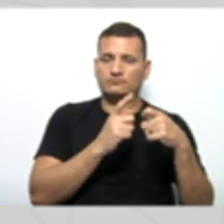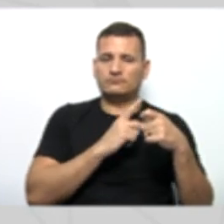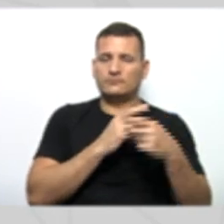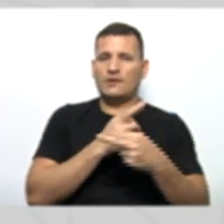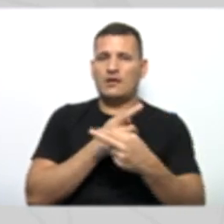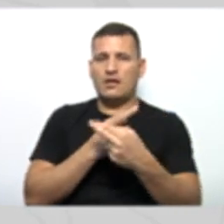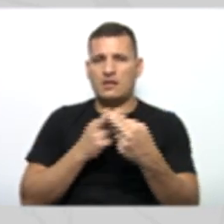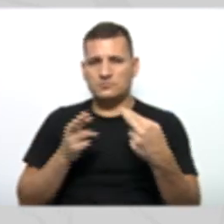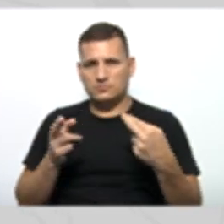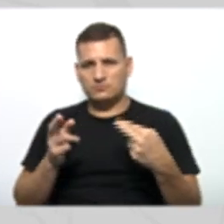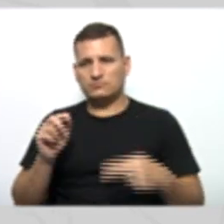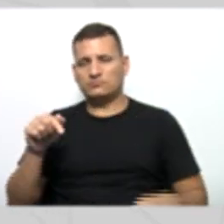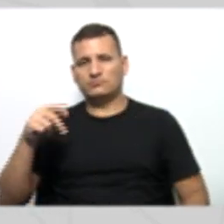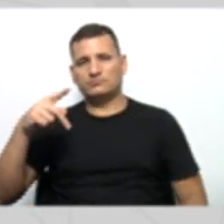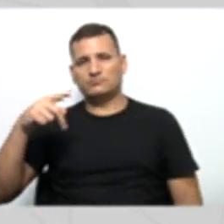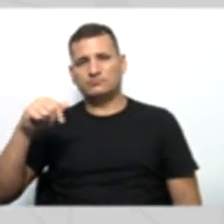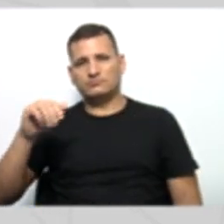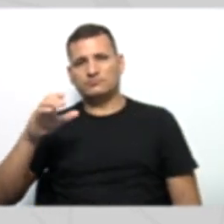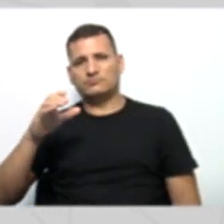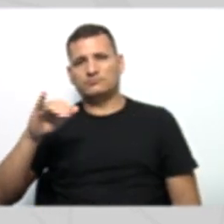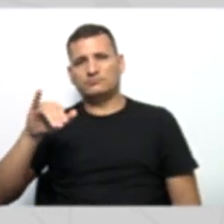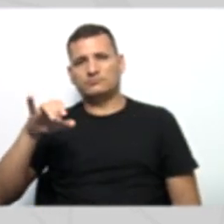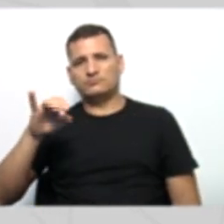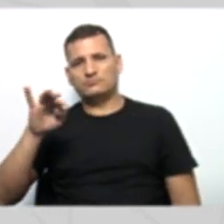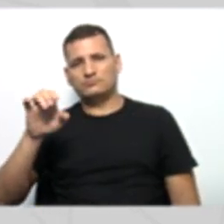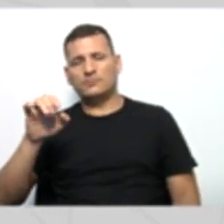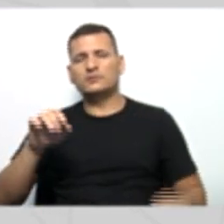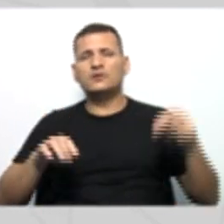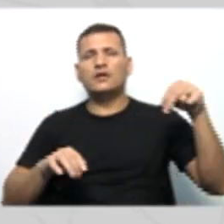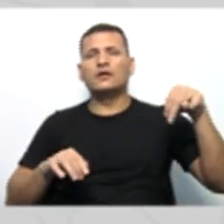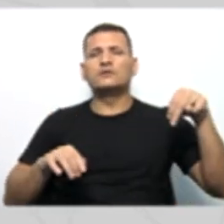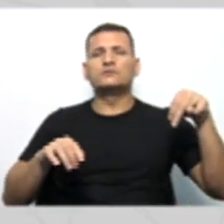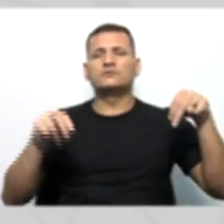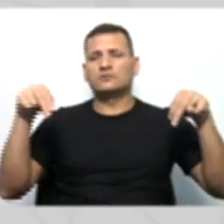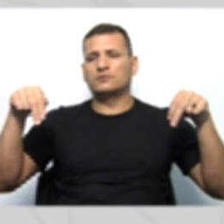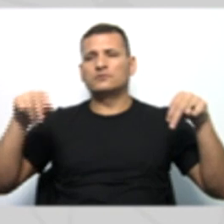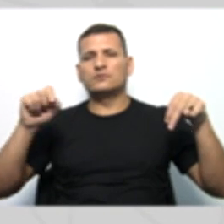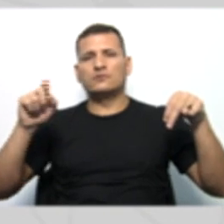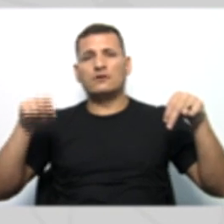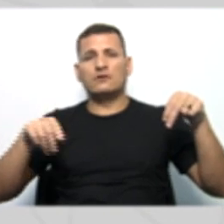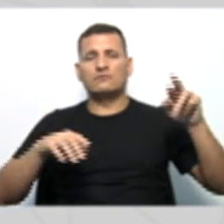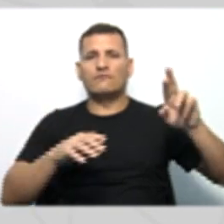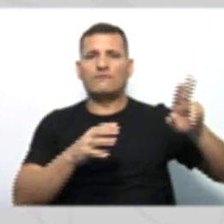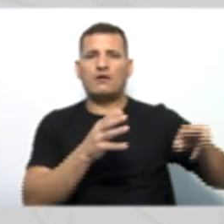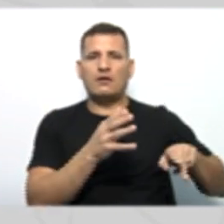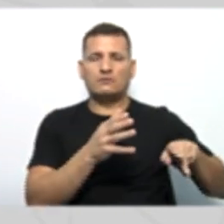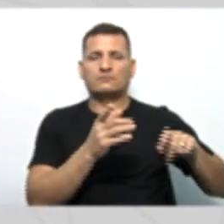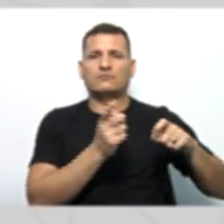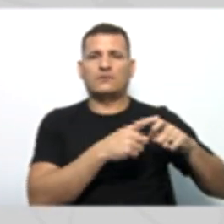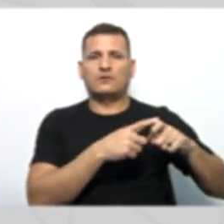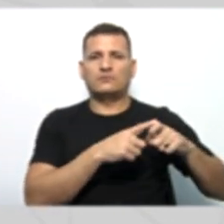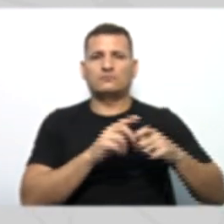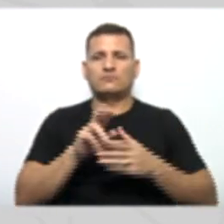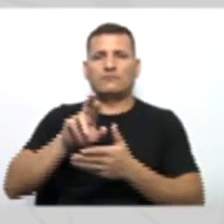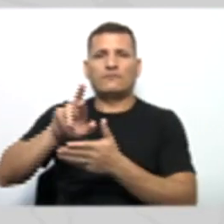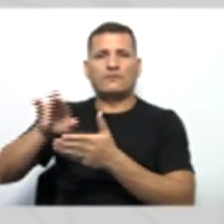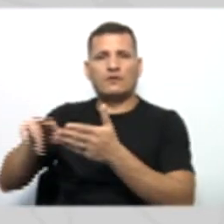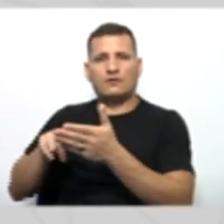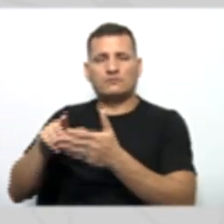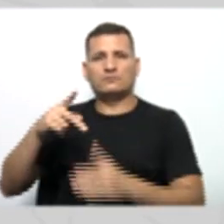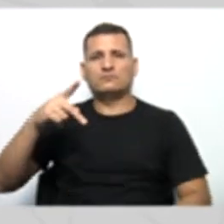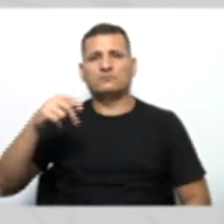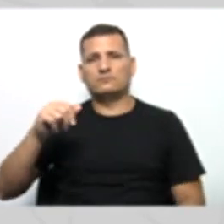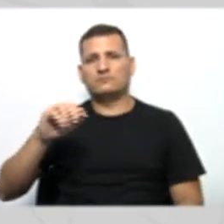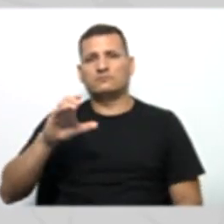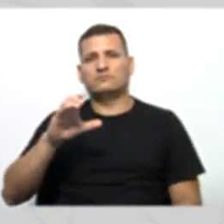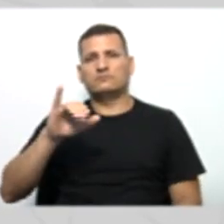N é o quê? Quer dizer que são vários médicos. Se relacionam com vários